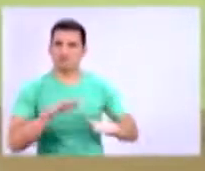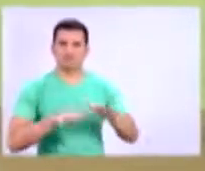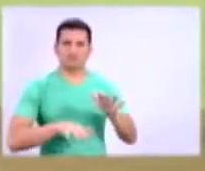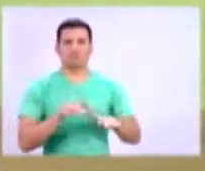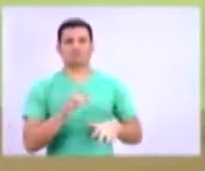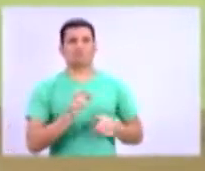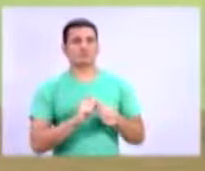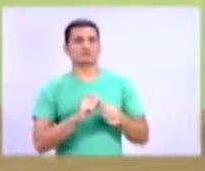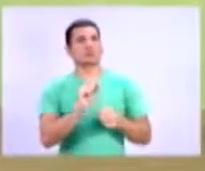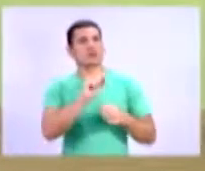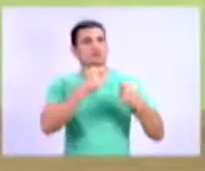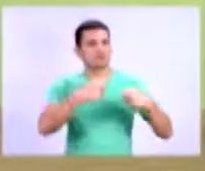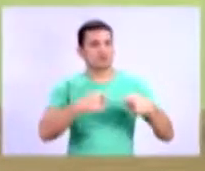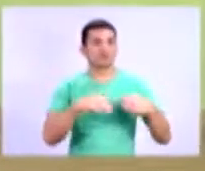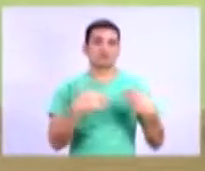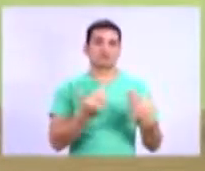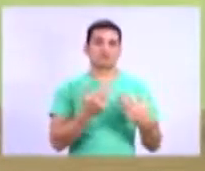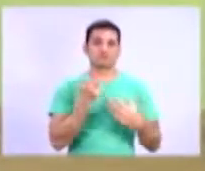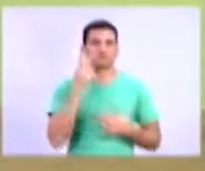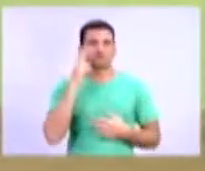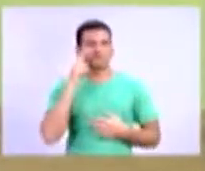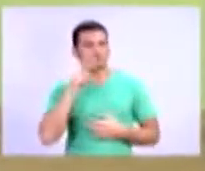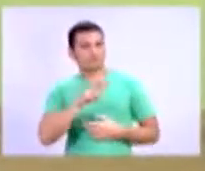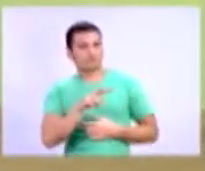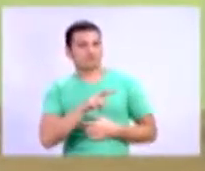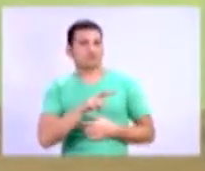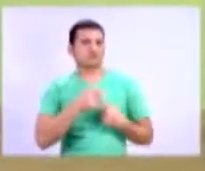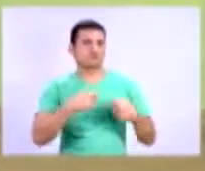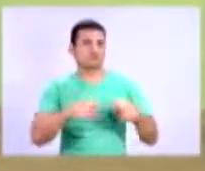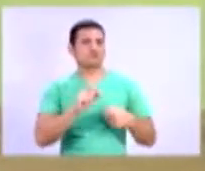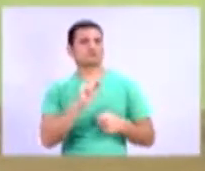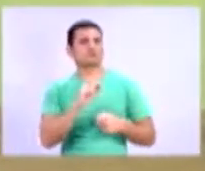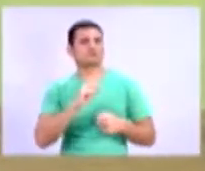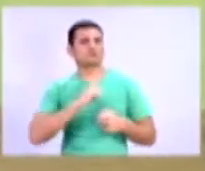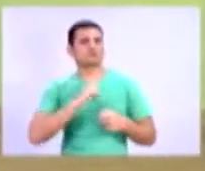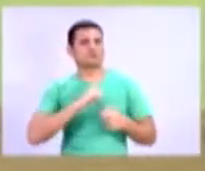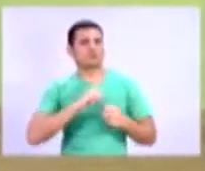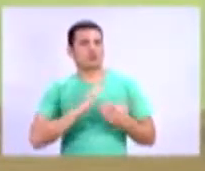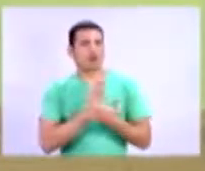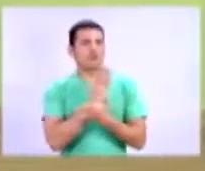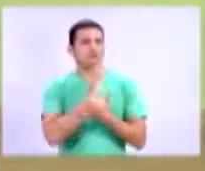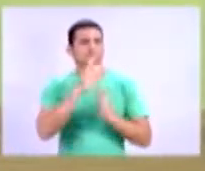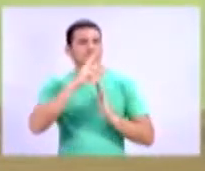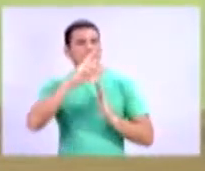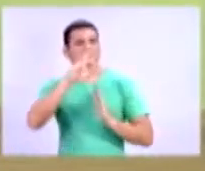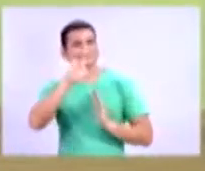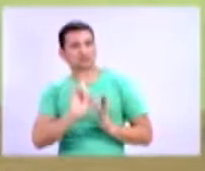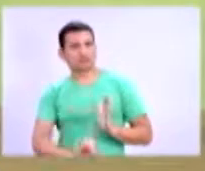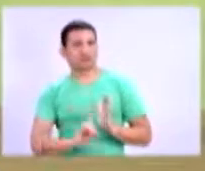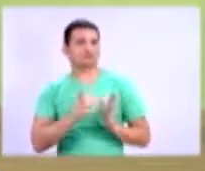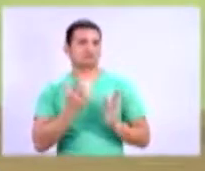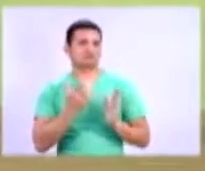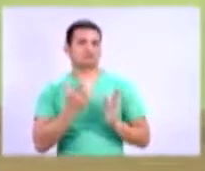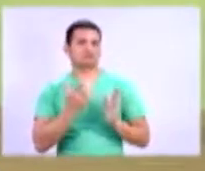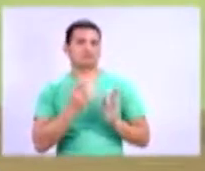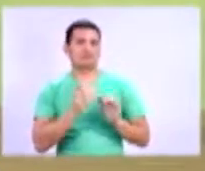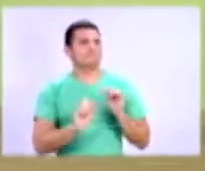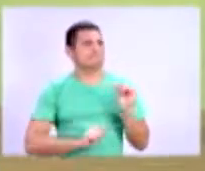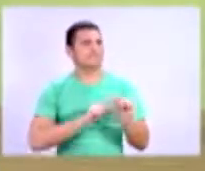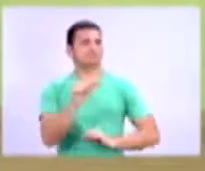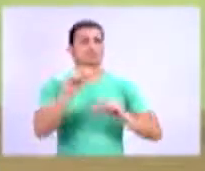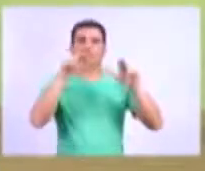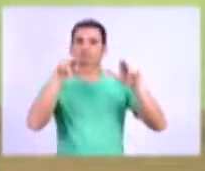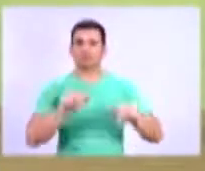necessário. Então, viu-se a necessidade de estabelecer, né, alguns direitos que fossem inalienáveis, né, que em qualquer